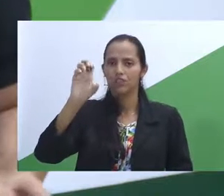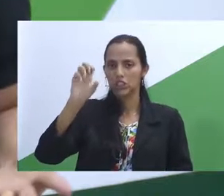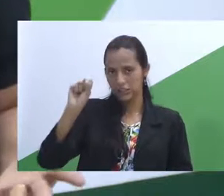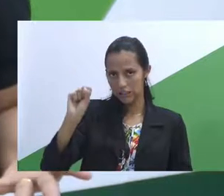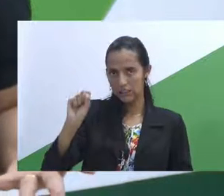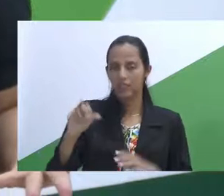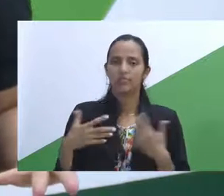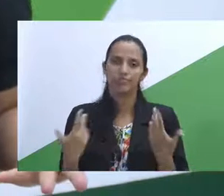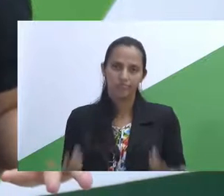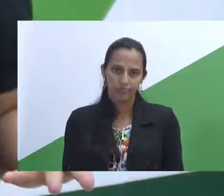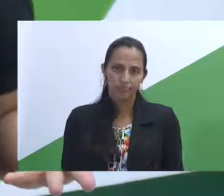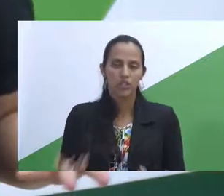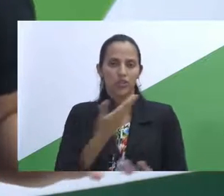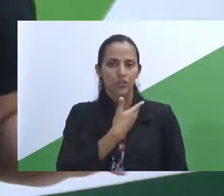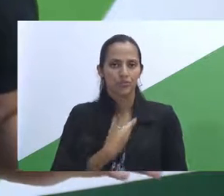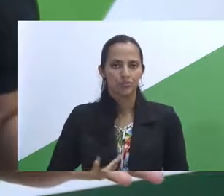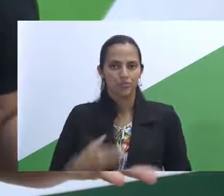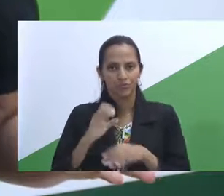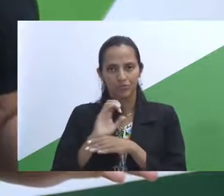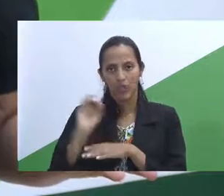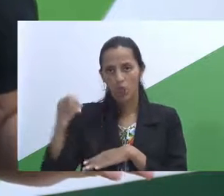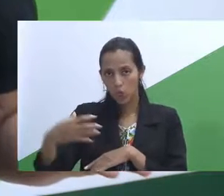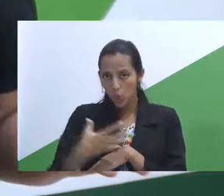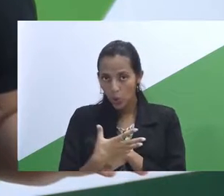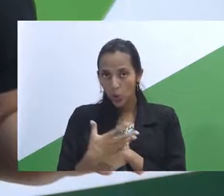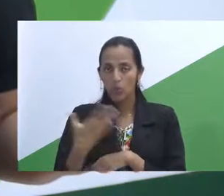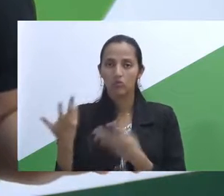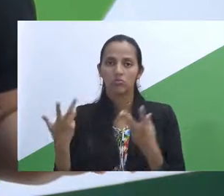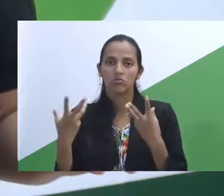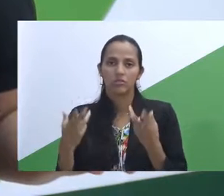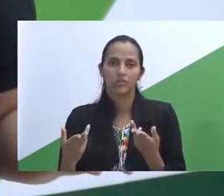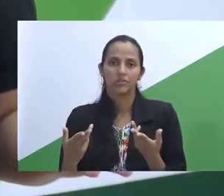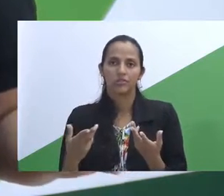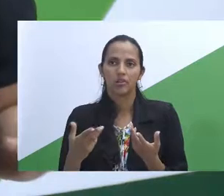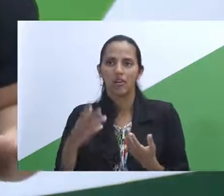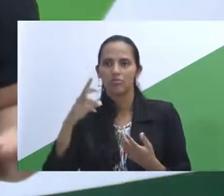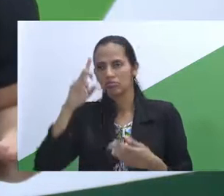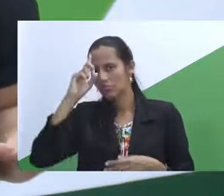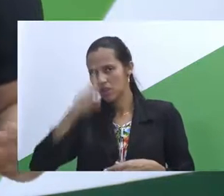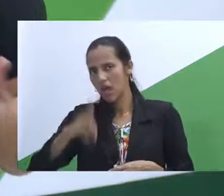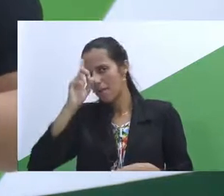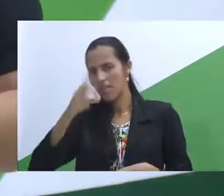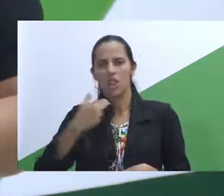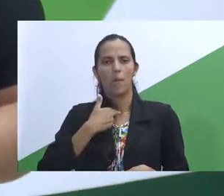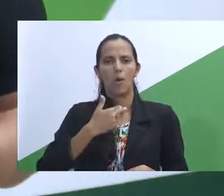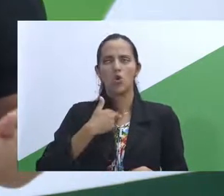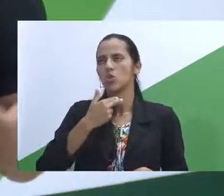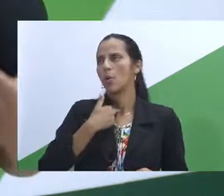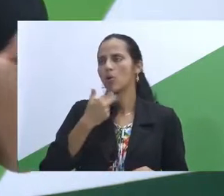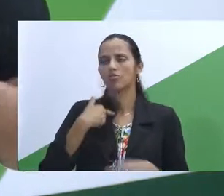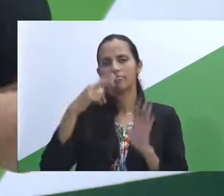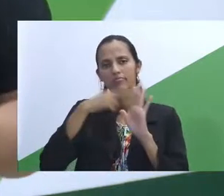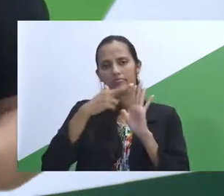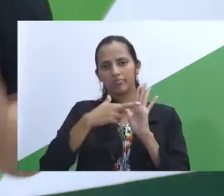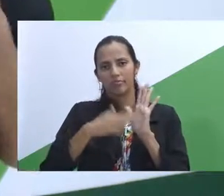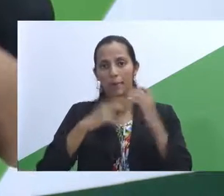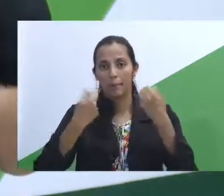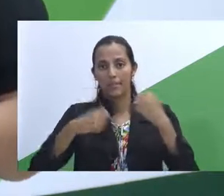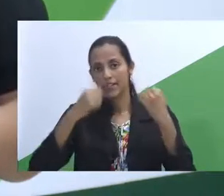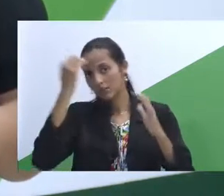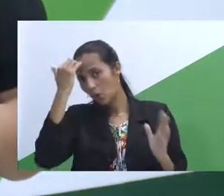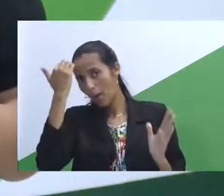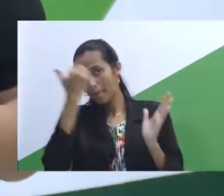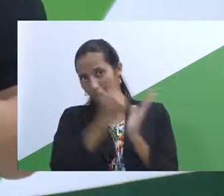governo, então, né, do Estado Novo, ele é, teoricamente, ditatorial, não pode, então, vai começar a ver movimentos